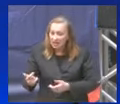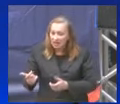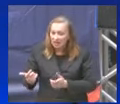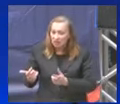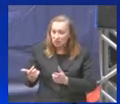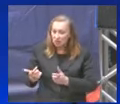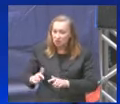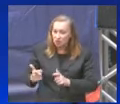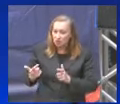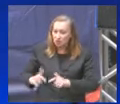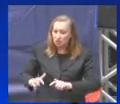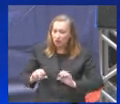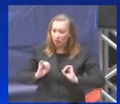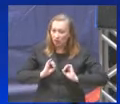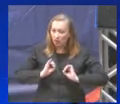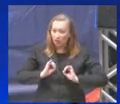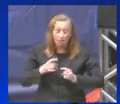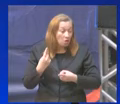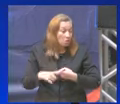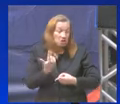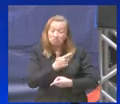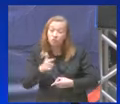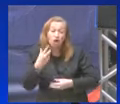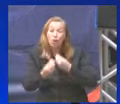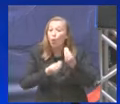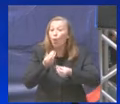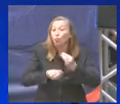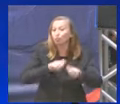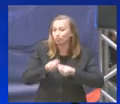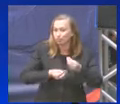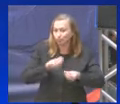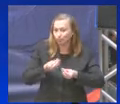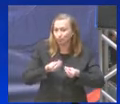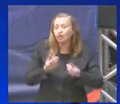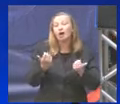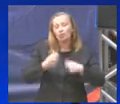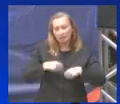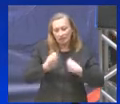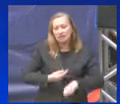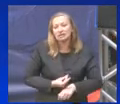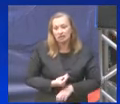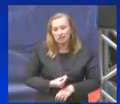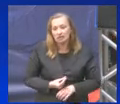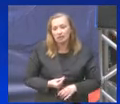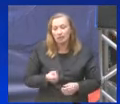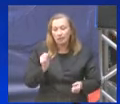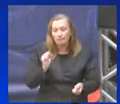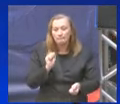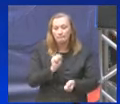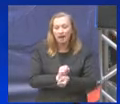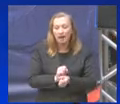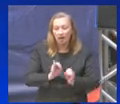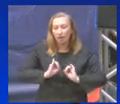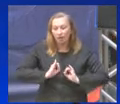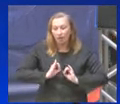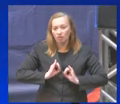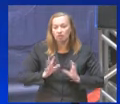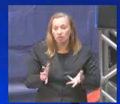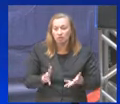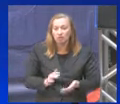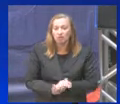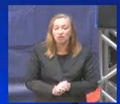conforto. Porque não tem como. Tem que sair da zona de conforto. Nós fazíamos as rodas